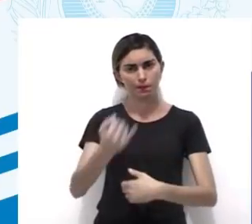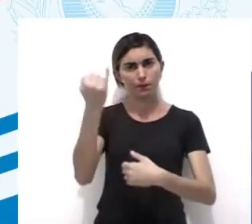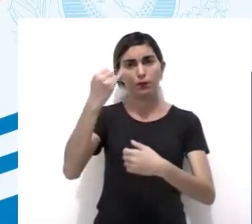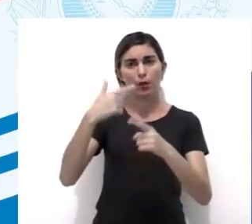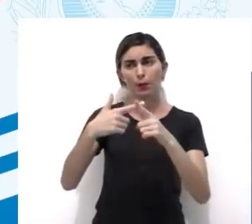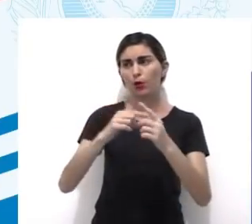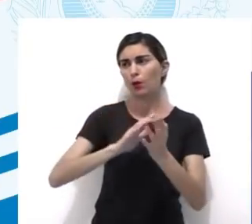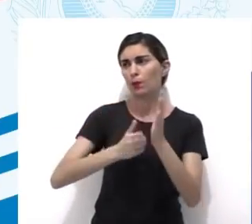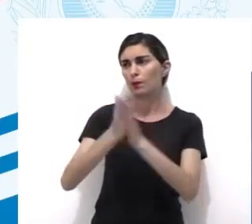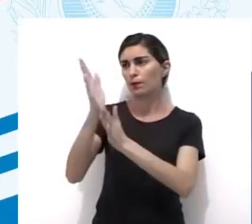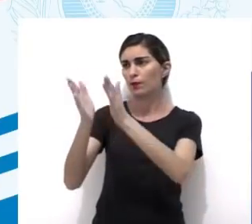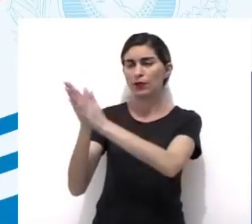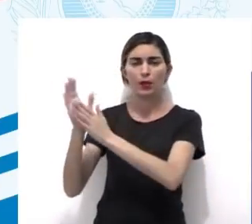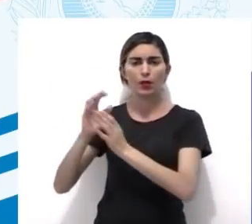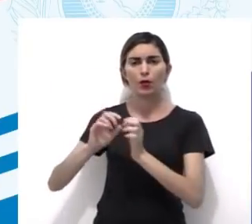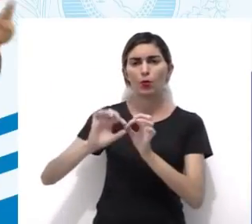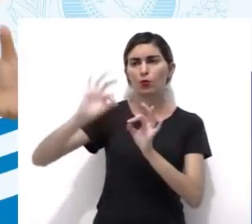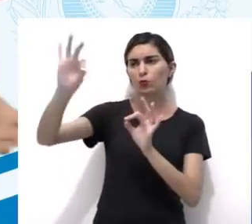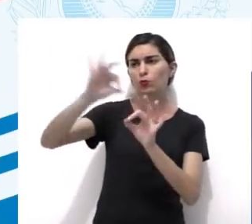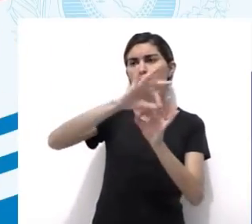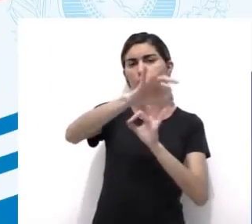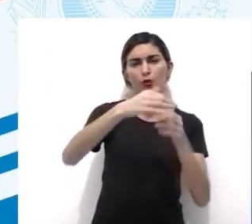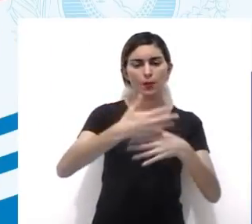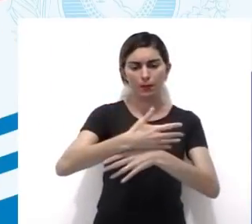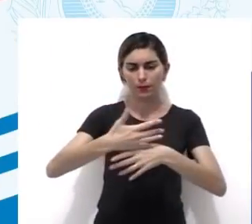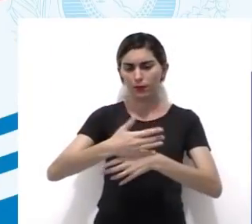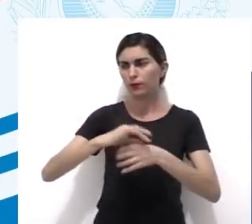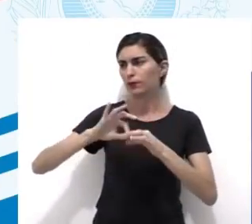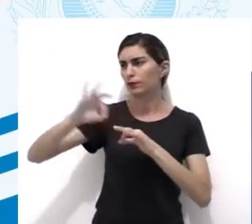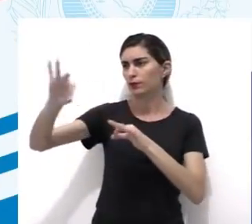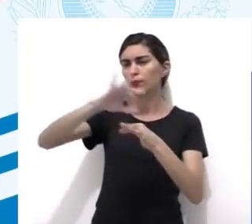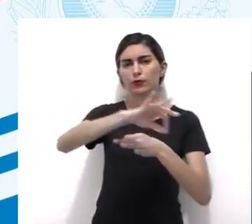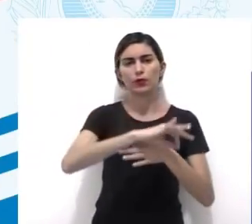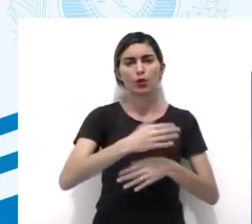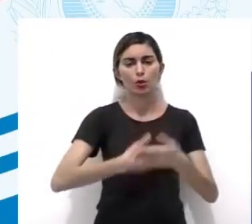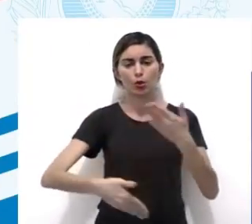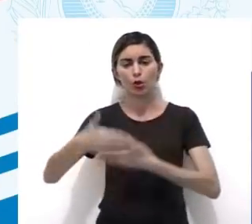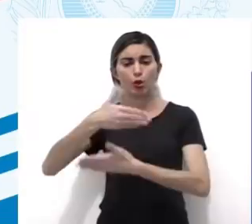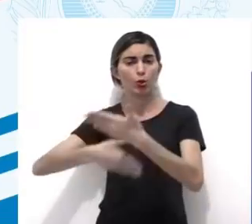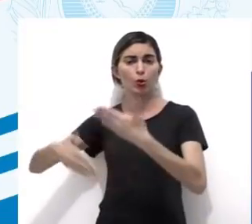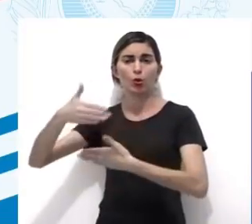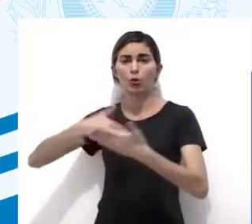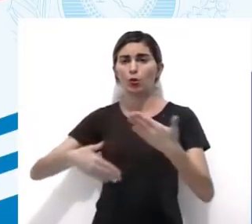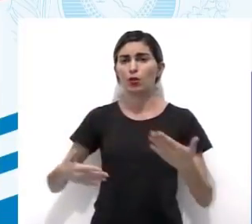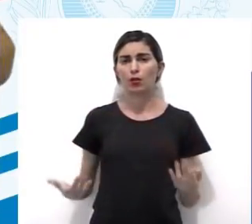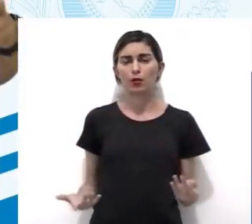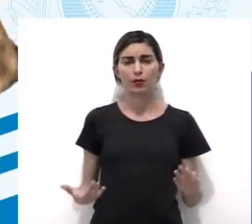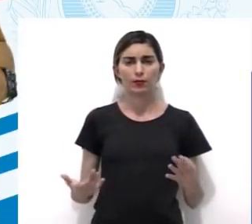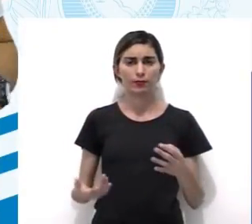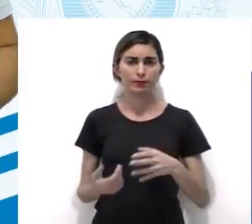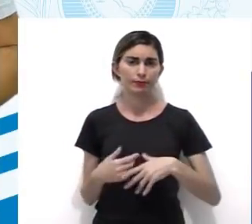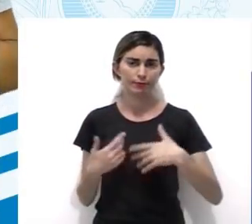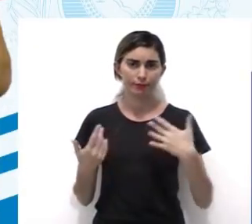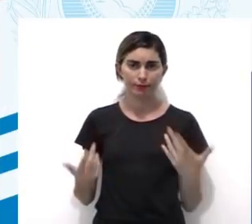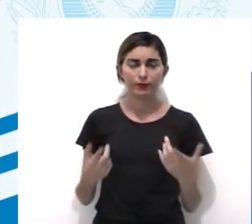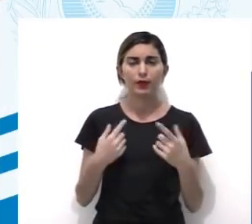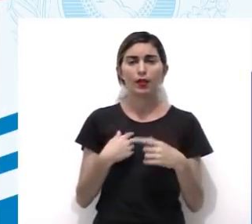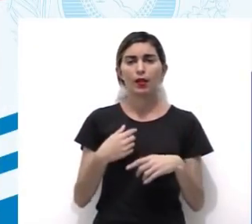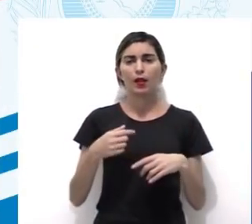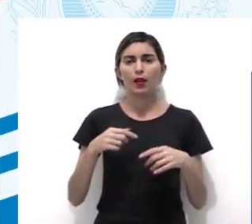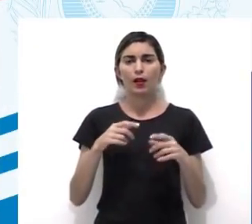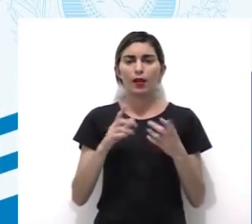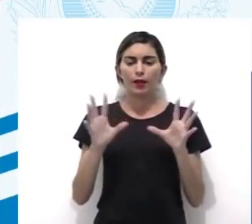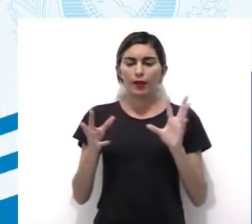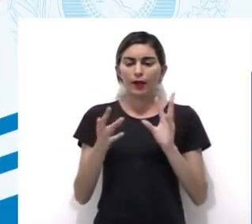o deslocamento de pessoas, principalmente nos centros urbanos, efetivando essa troca com maior rapidez. Portanto, a título